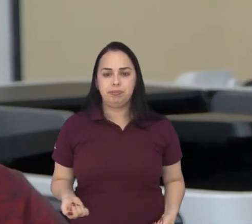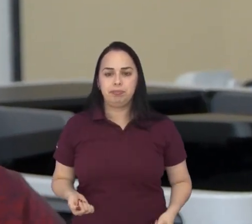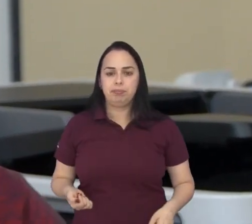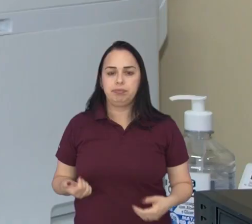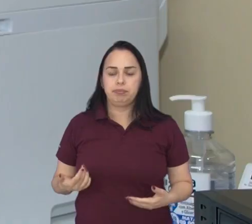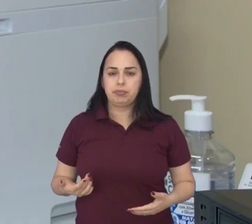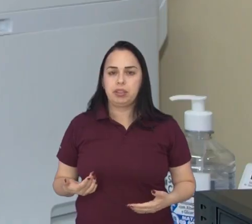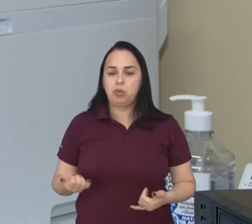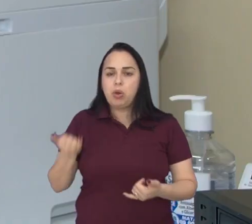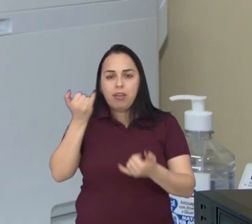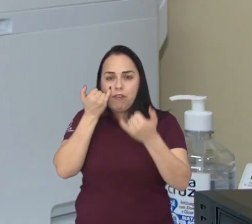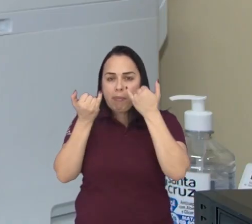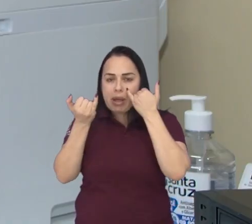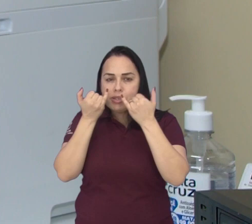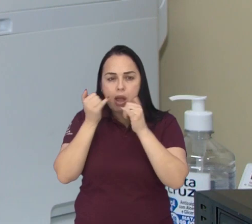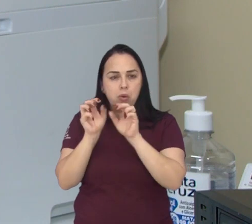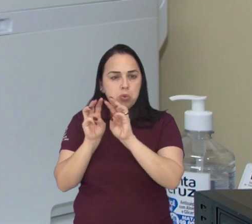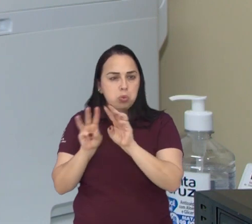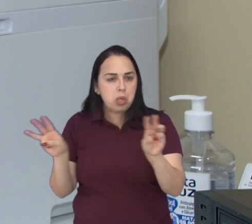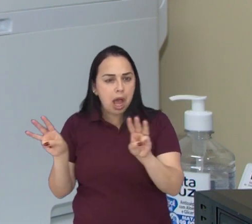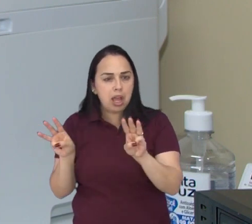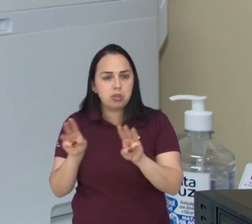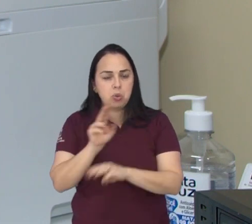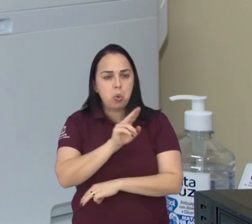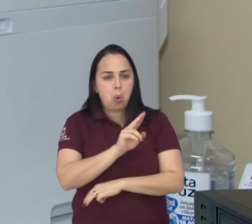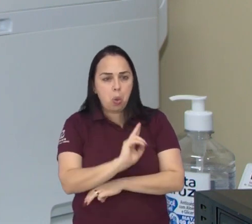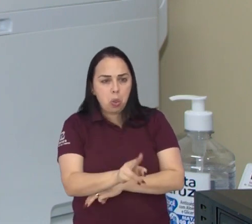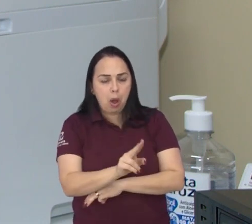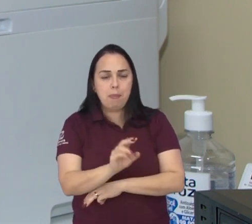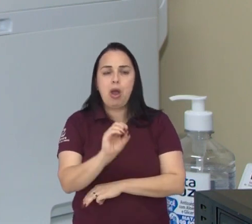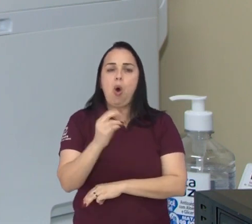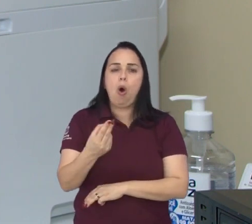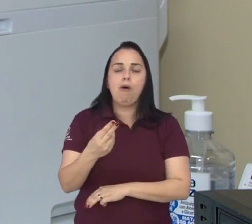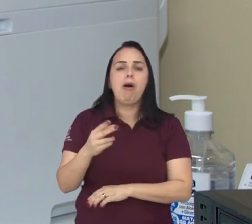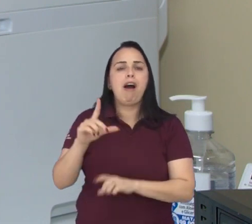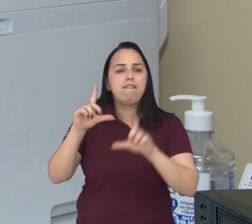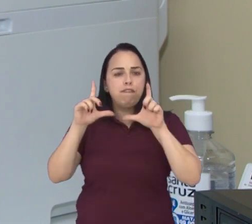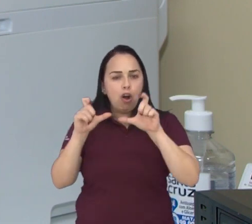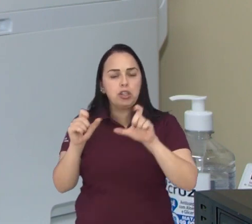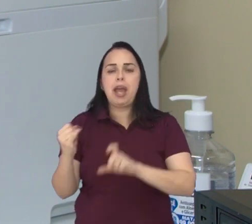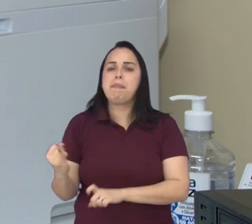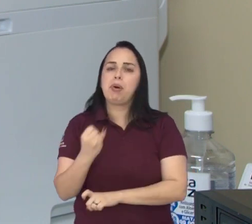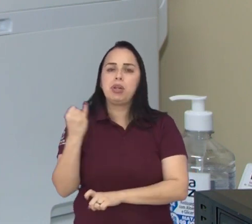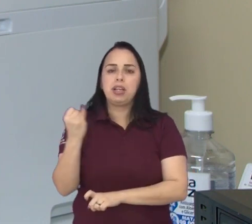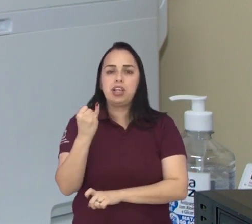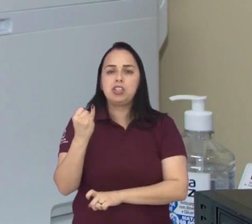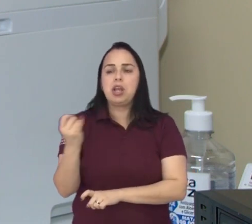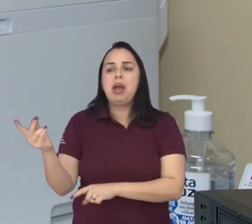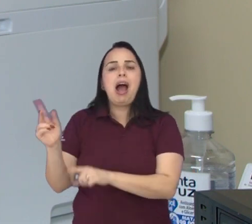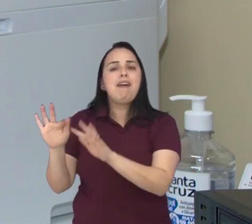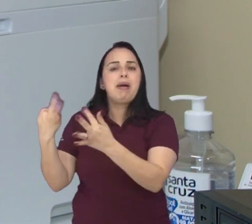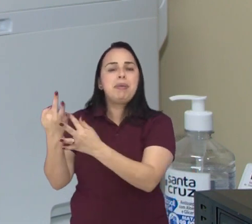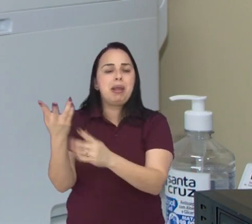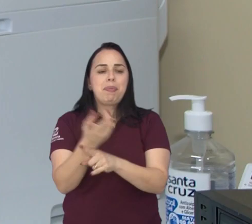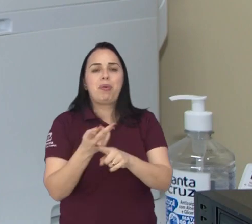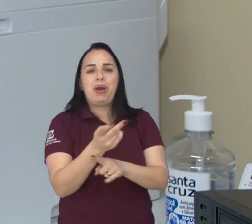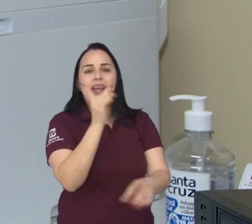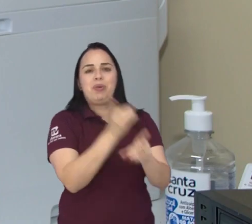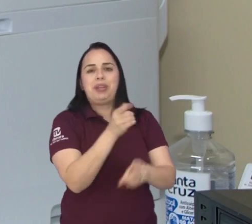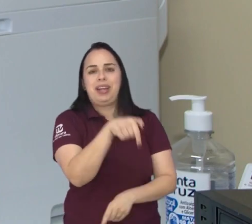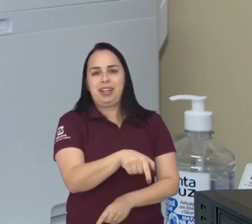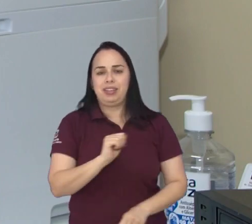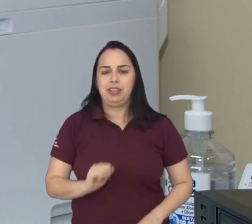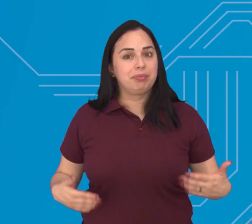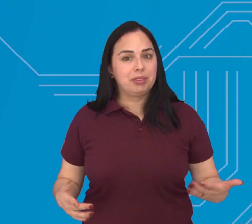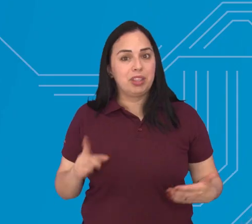nesse trabalho. Eu acho que com esses bancos de dados, com o nome da pessoa ou com a foto, vai ser muito importante para os familiares ou os